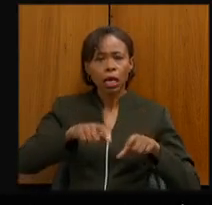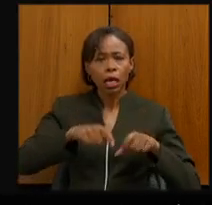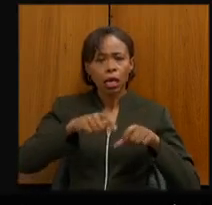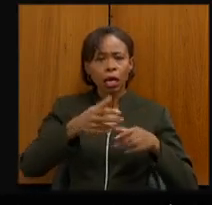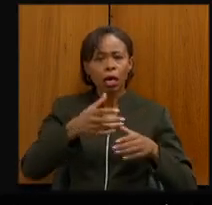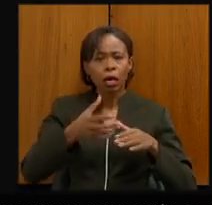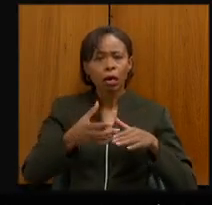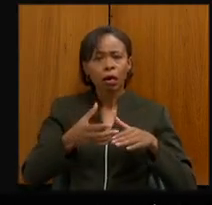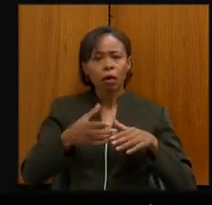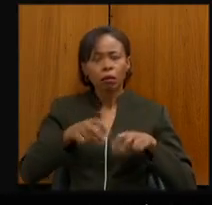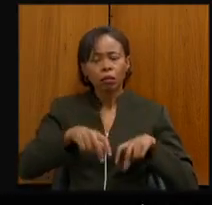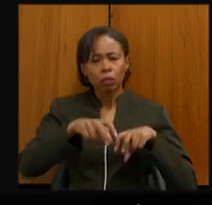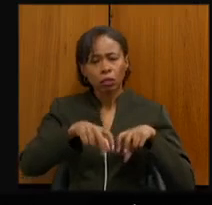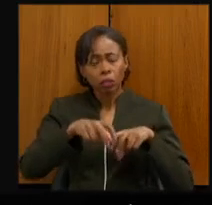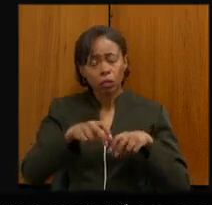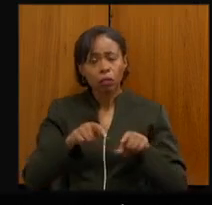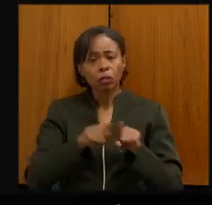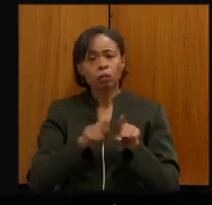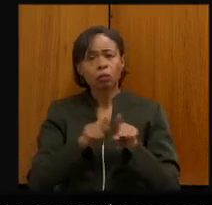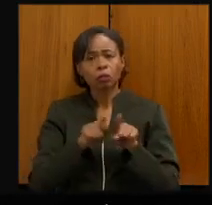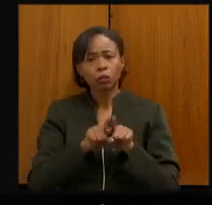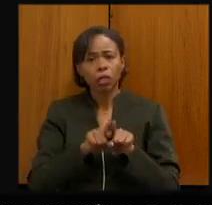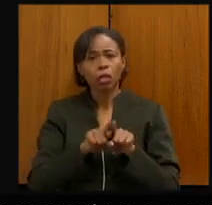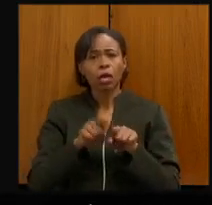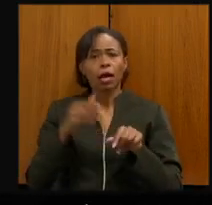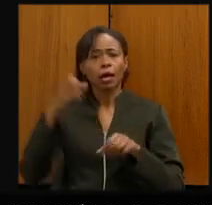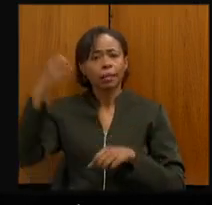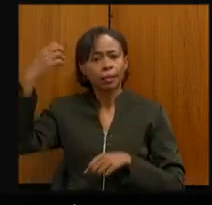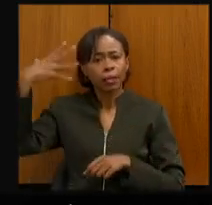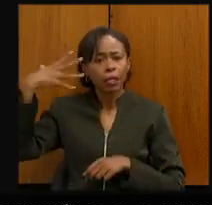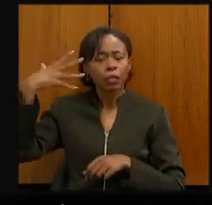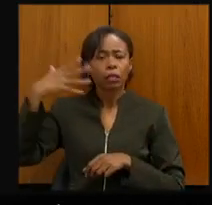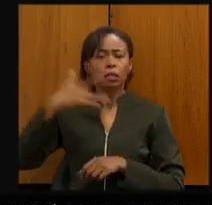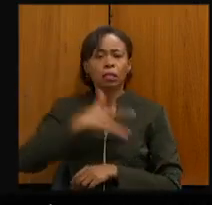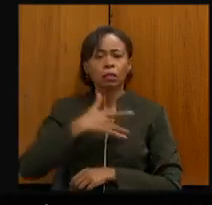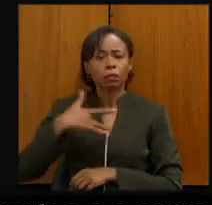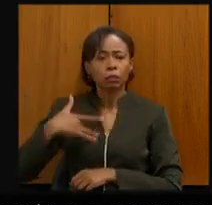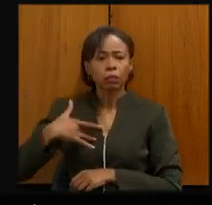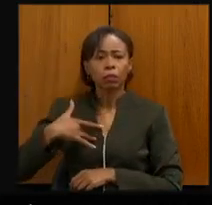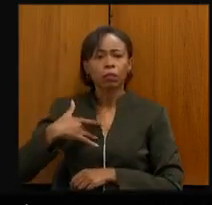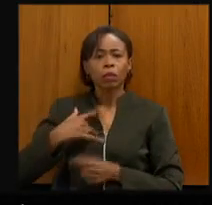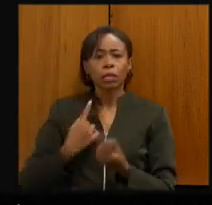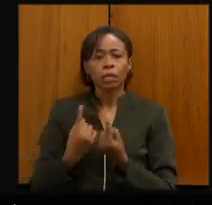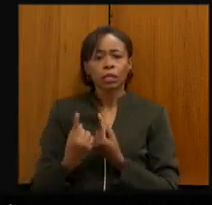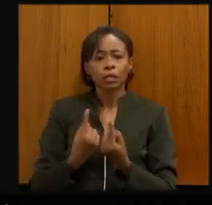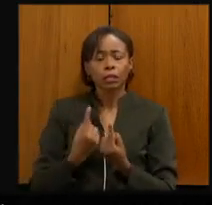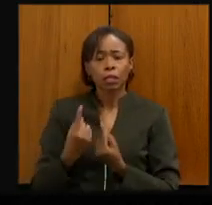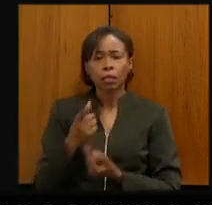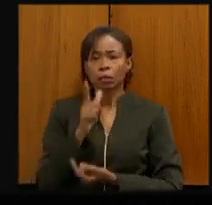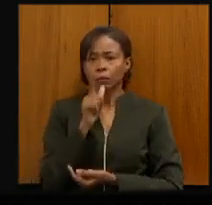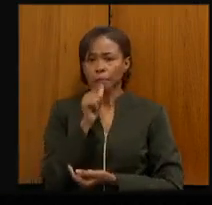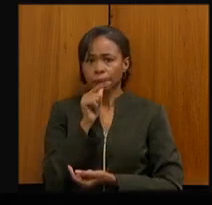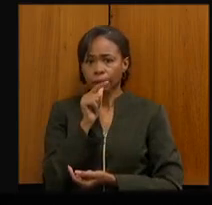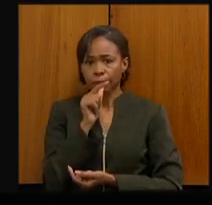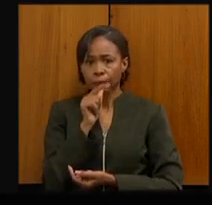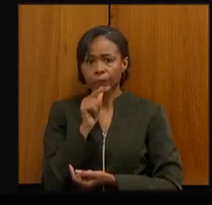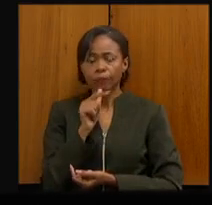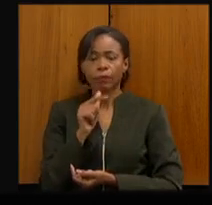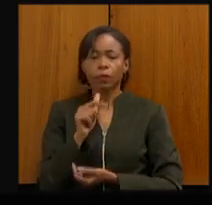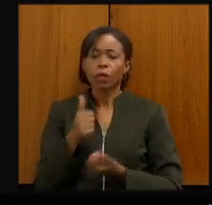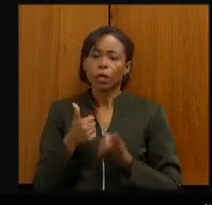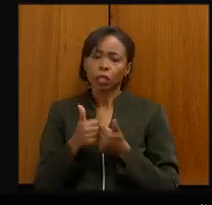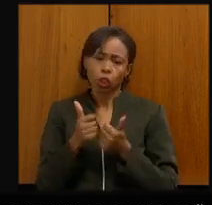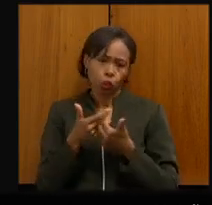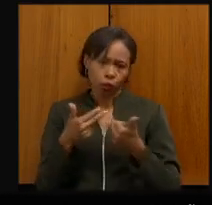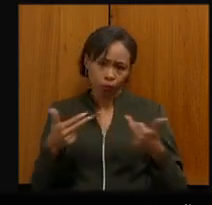RDS Além de a lógica de acesso à energia cerveja de saúde estrada a água melhoria do transporte